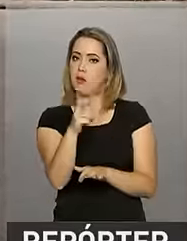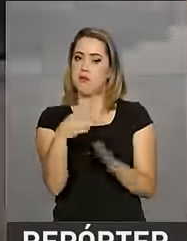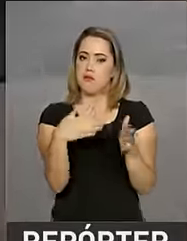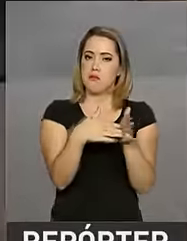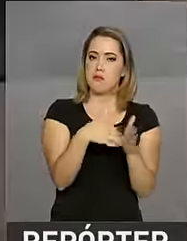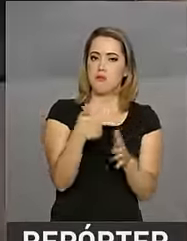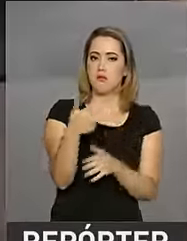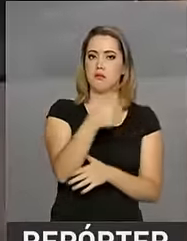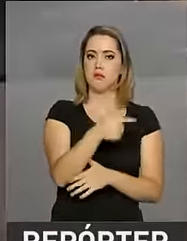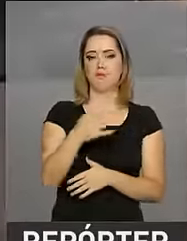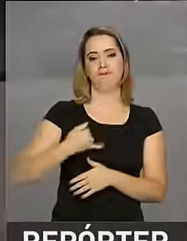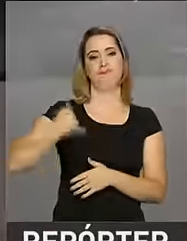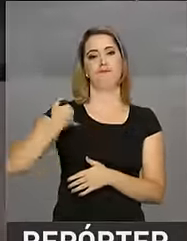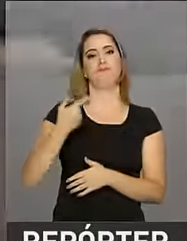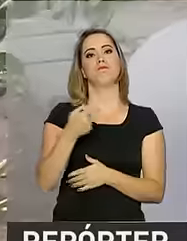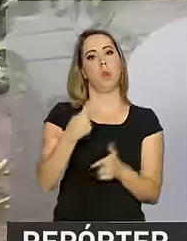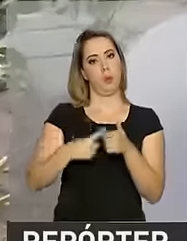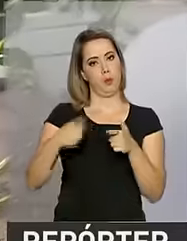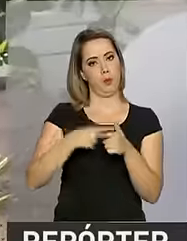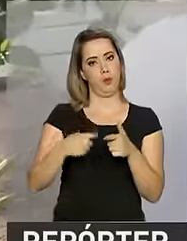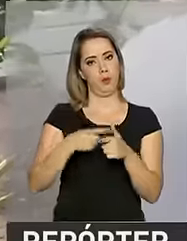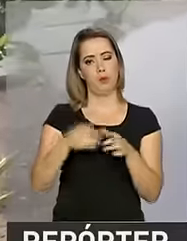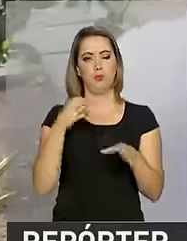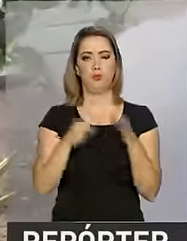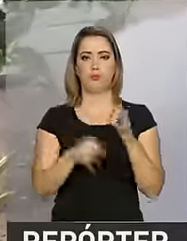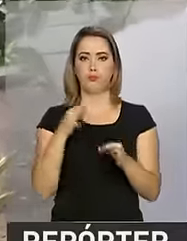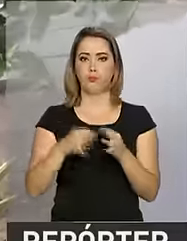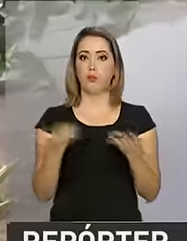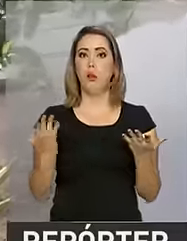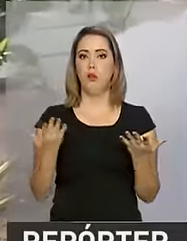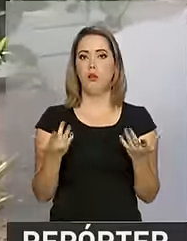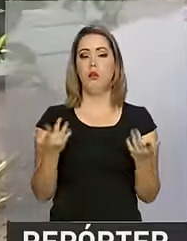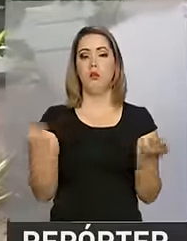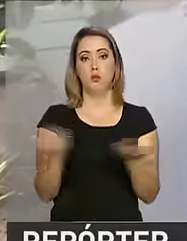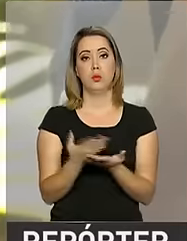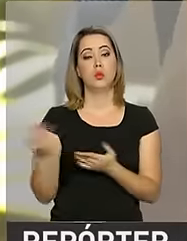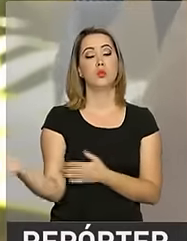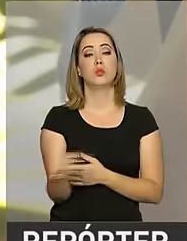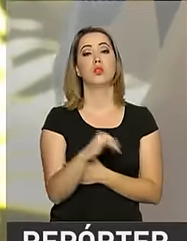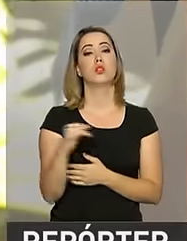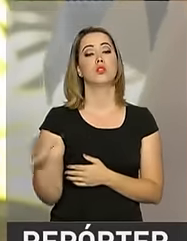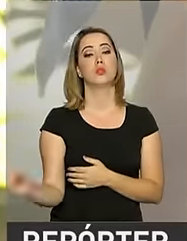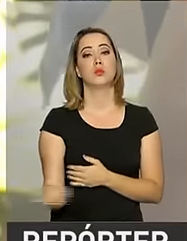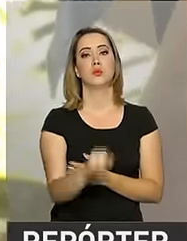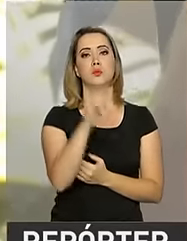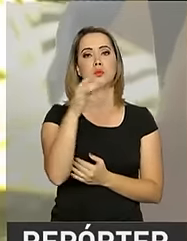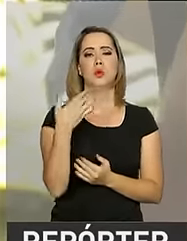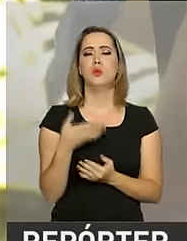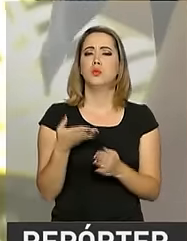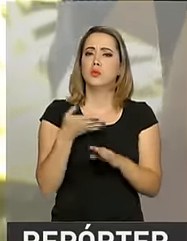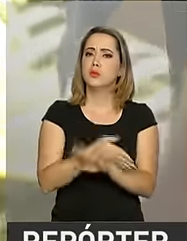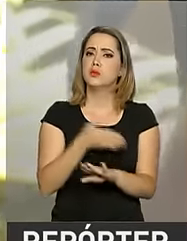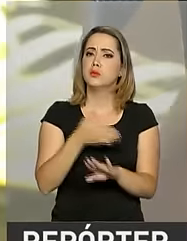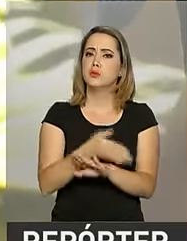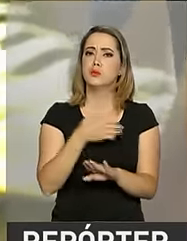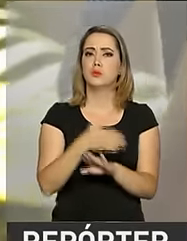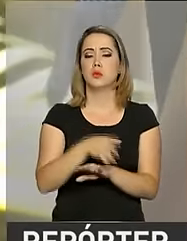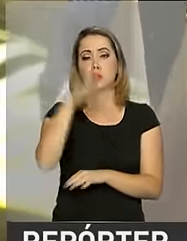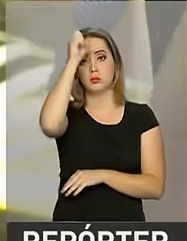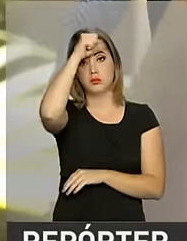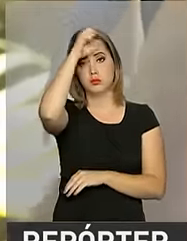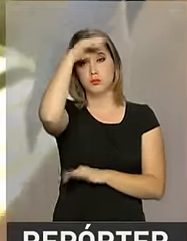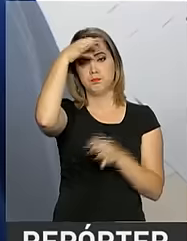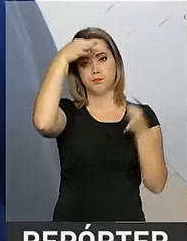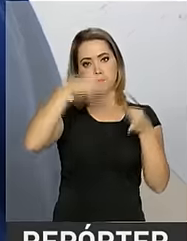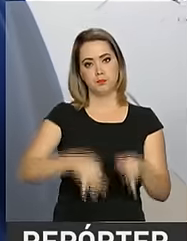17 anos e cometeram alguma infração, mas agora vão ganhar uma nova oportunidade. Isso porque vão fazer parte do programa Aprendiz